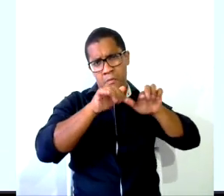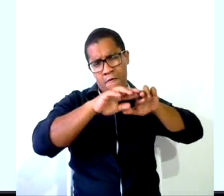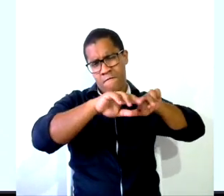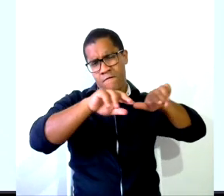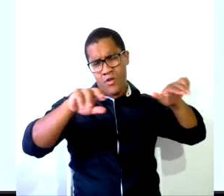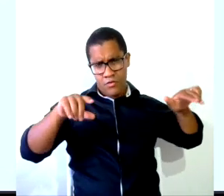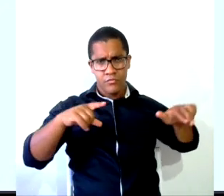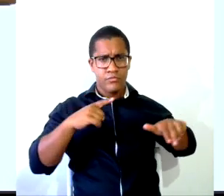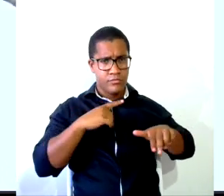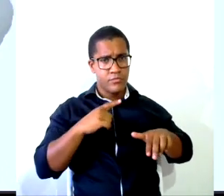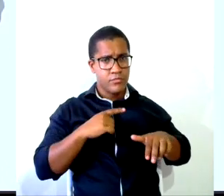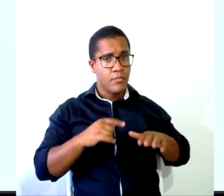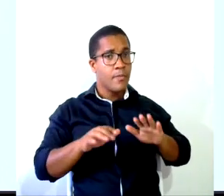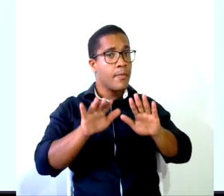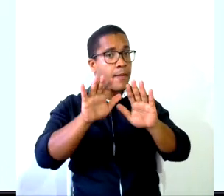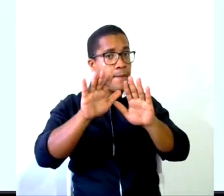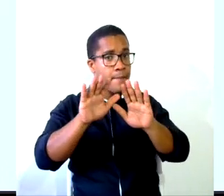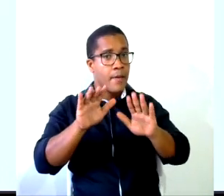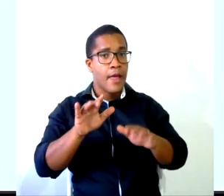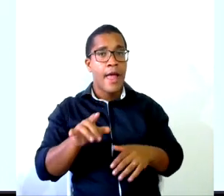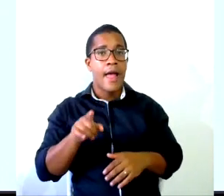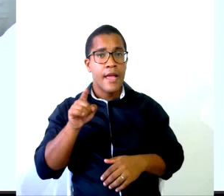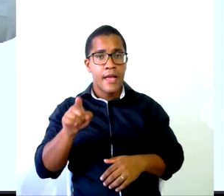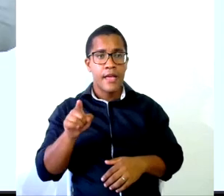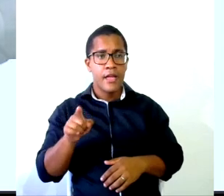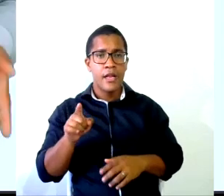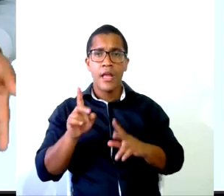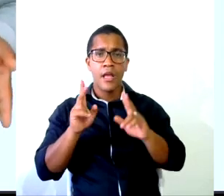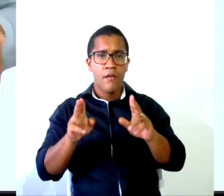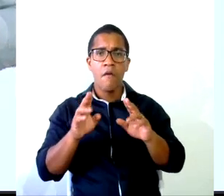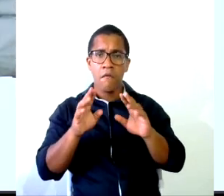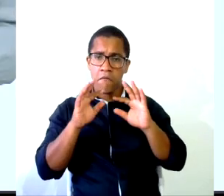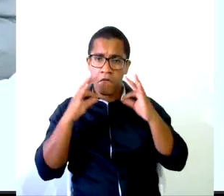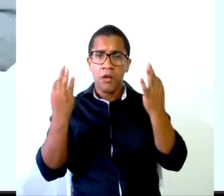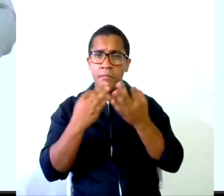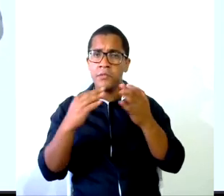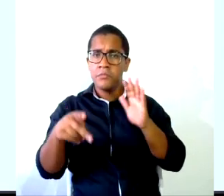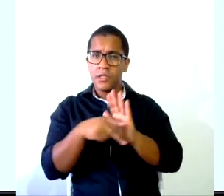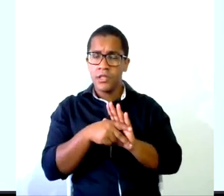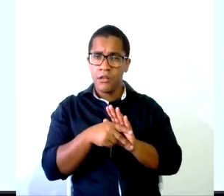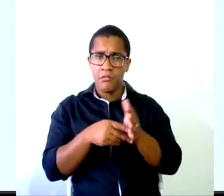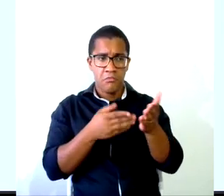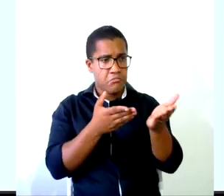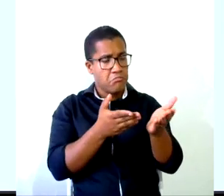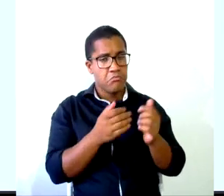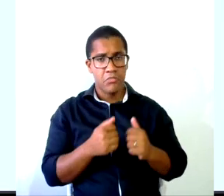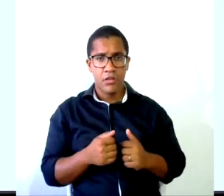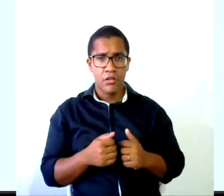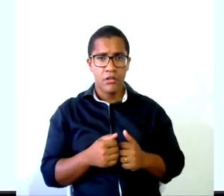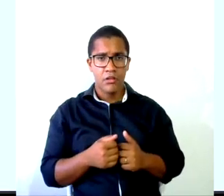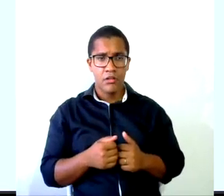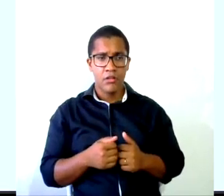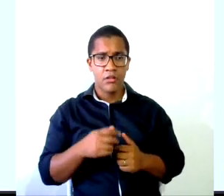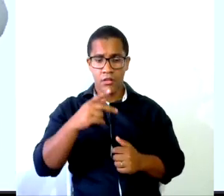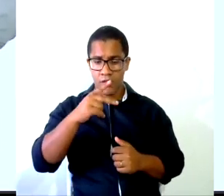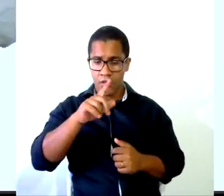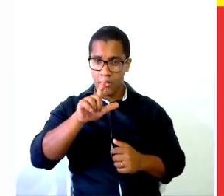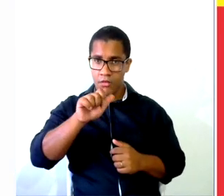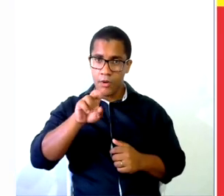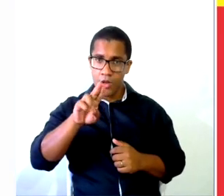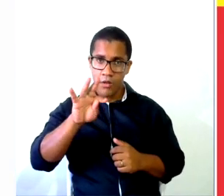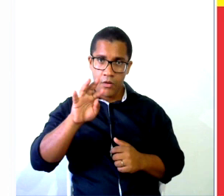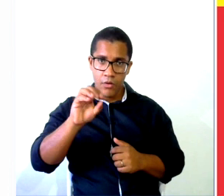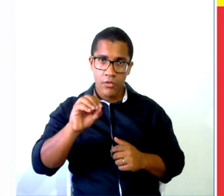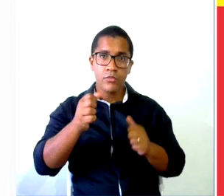e outras funções a mais, né? Então ele era tido como membro da família, de acordo com o